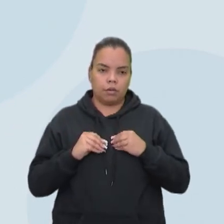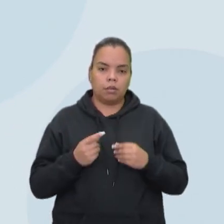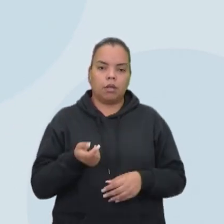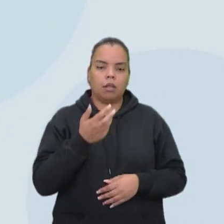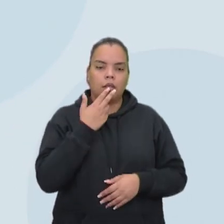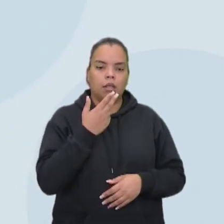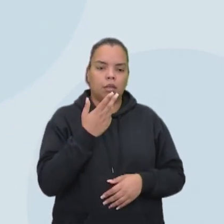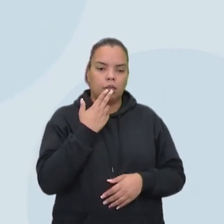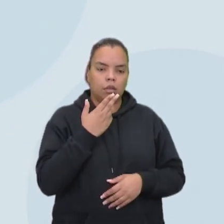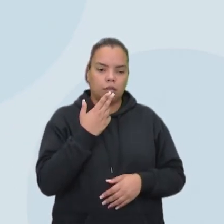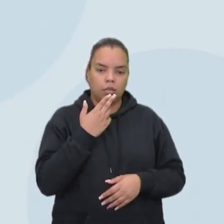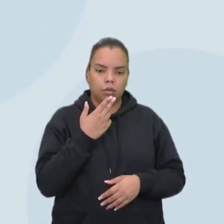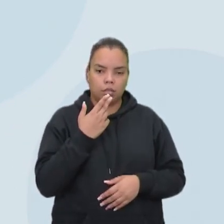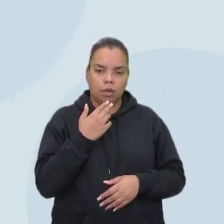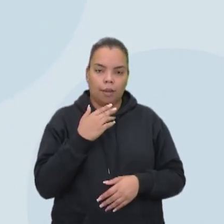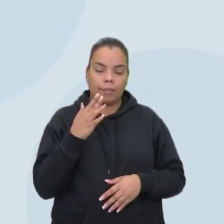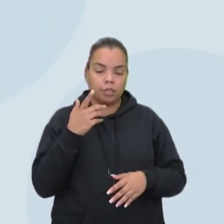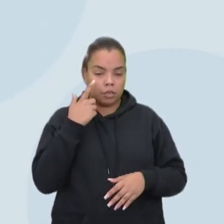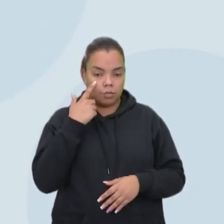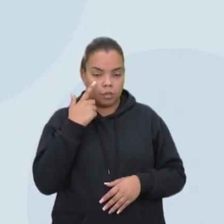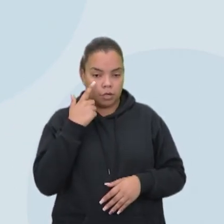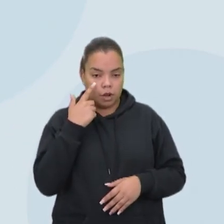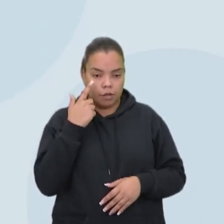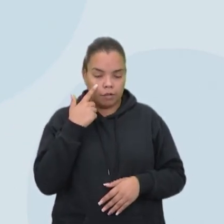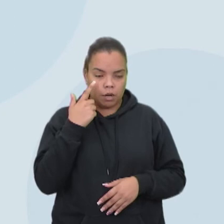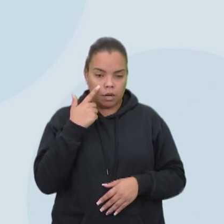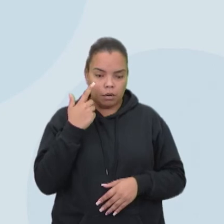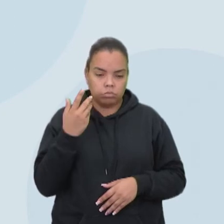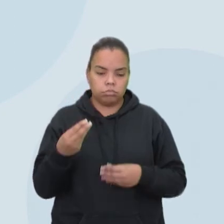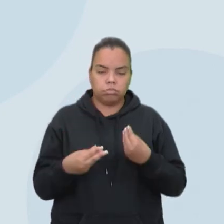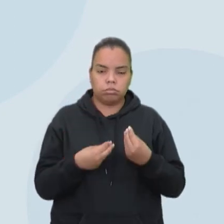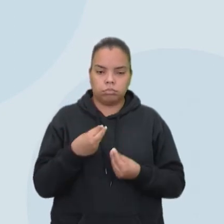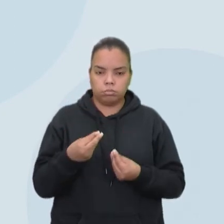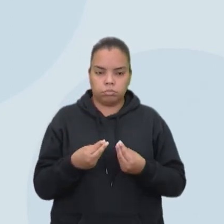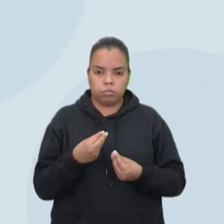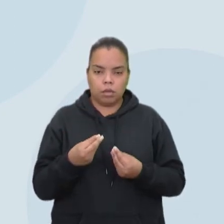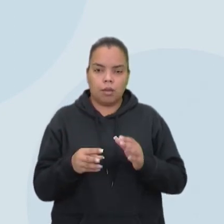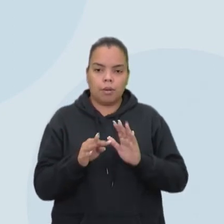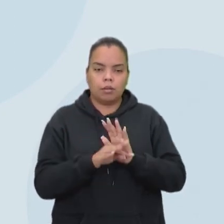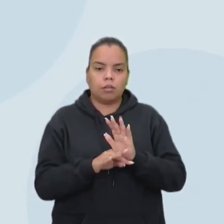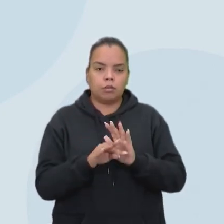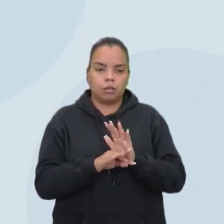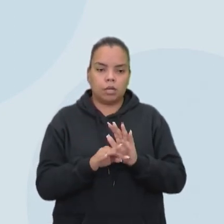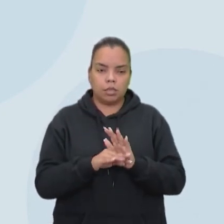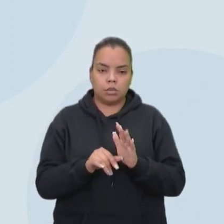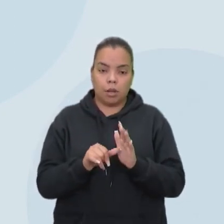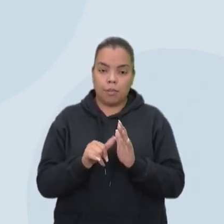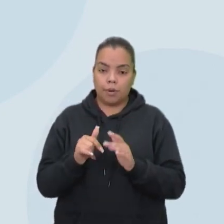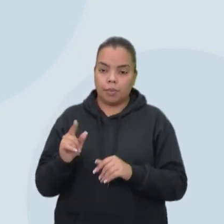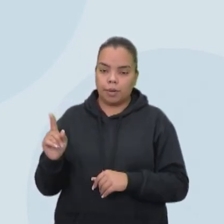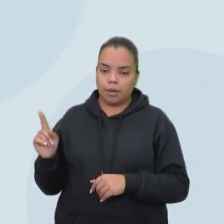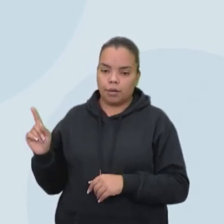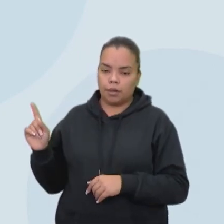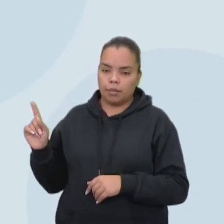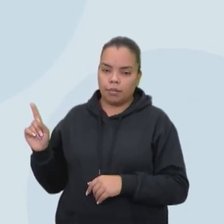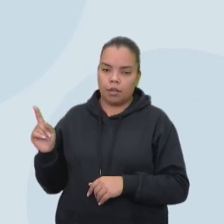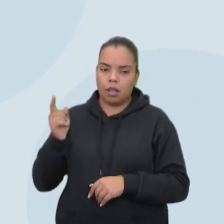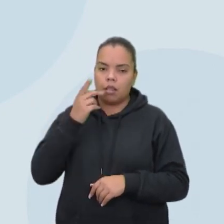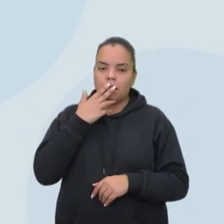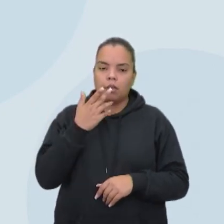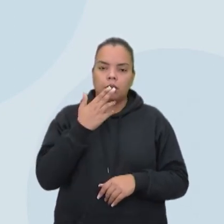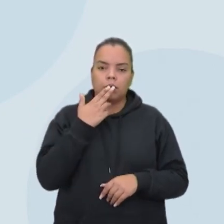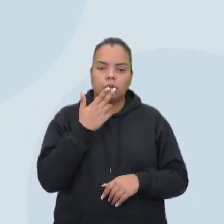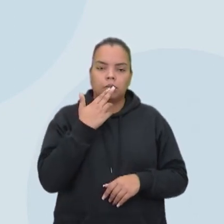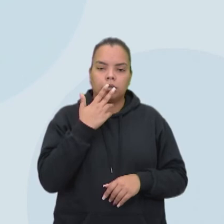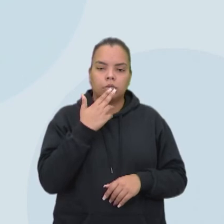quando vai cuidar do nosso texto e do nosso suporte midiático. Tá? Primeiro são os elementos linguísticos. Os elementos